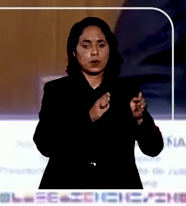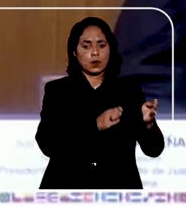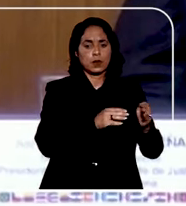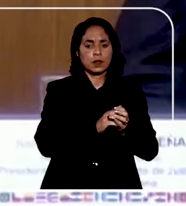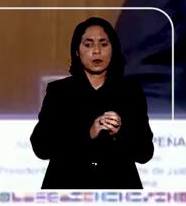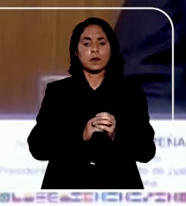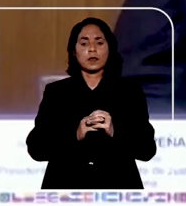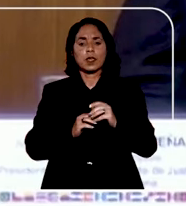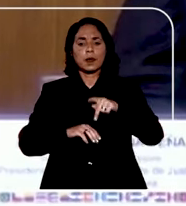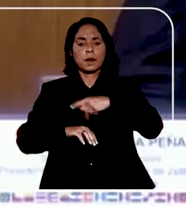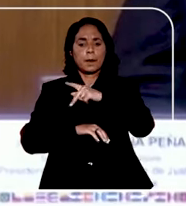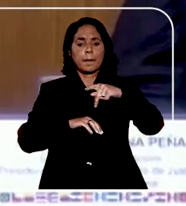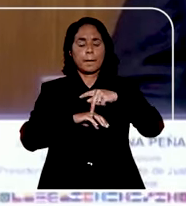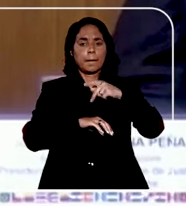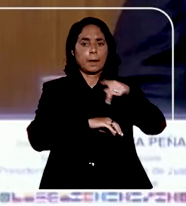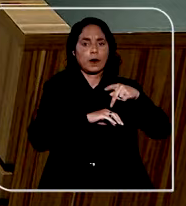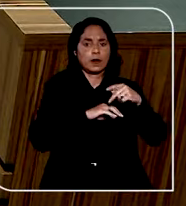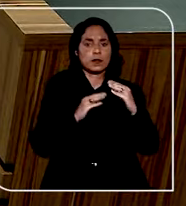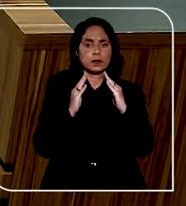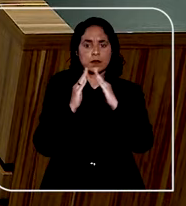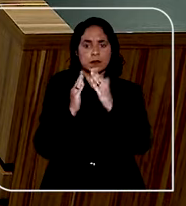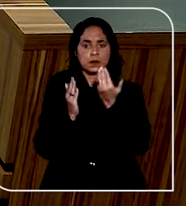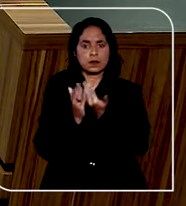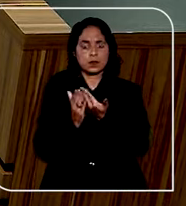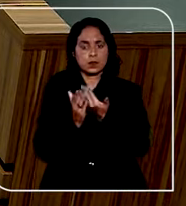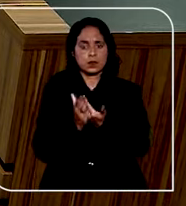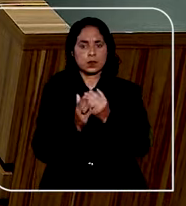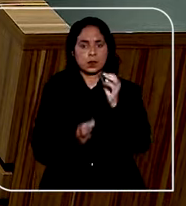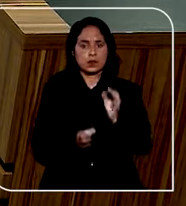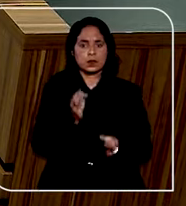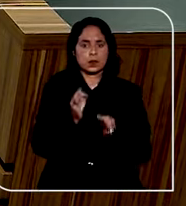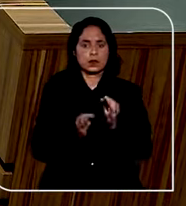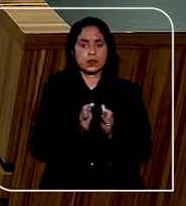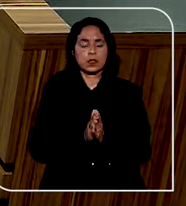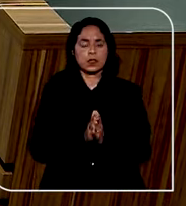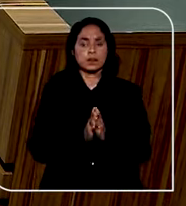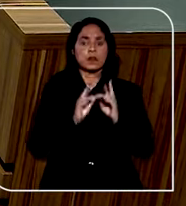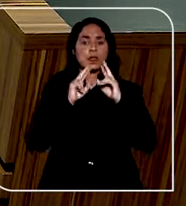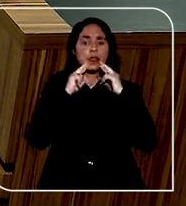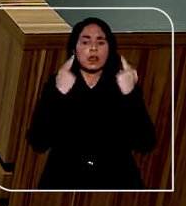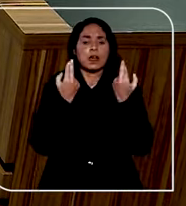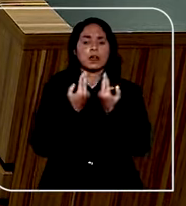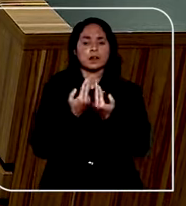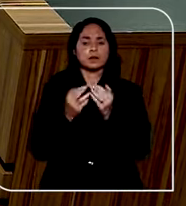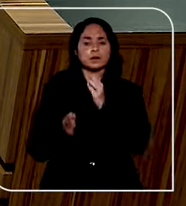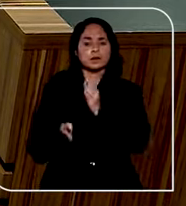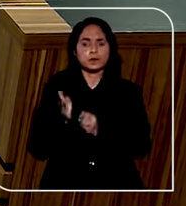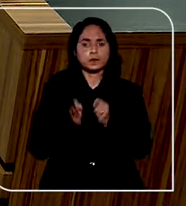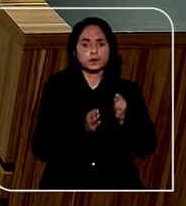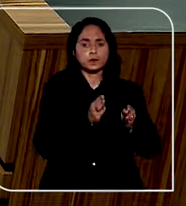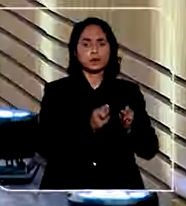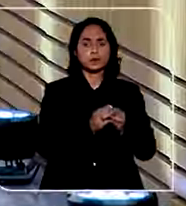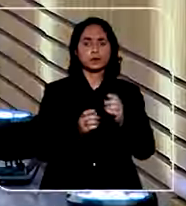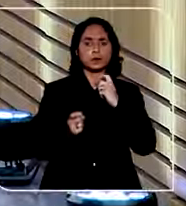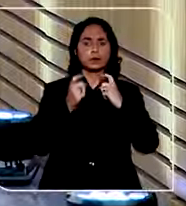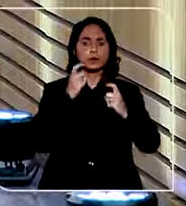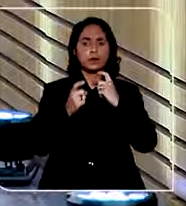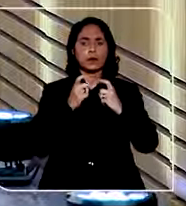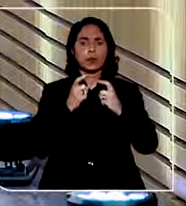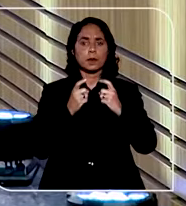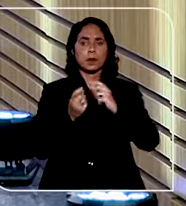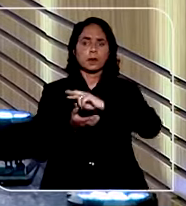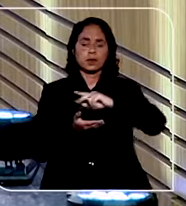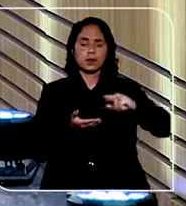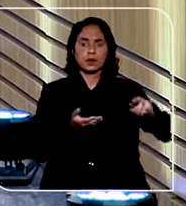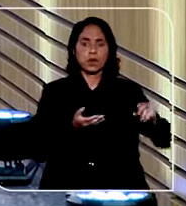ber americana de escolas judiciais a reunião preparatória para o evento debateu projetos nos eixos justiça